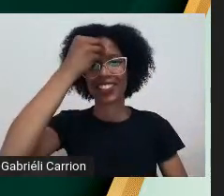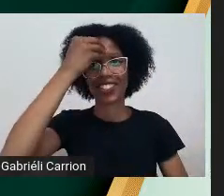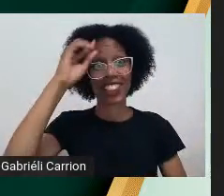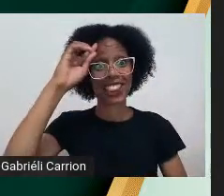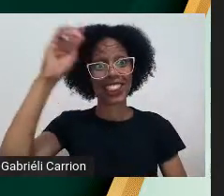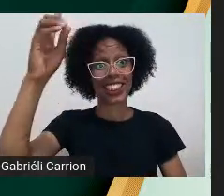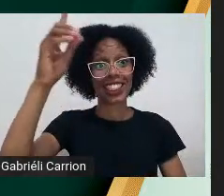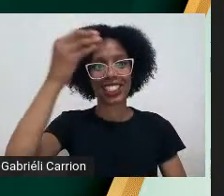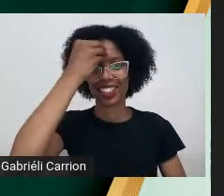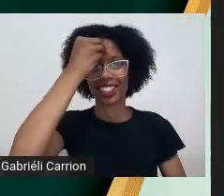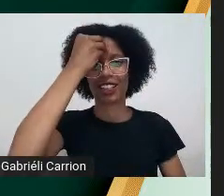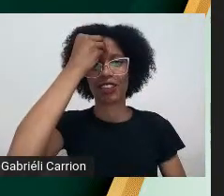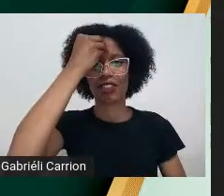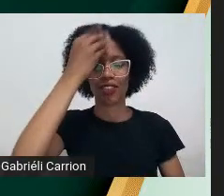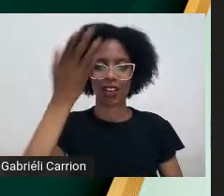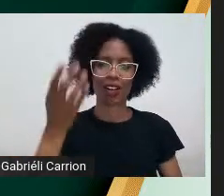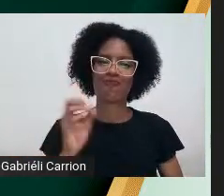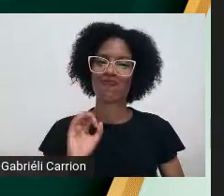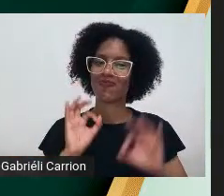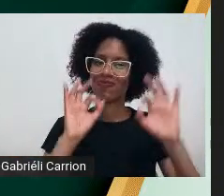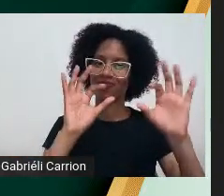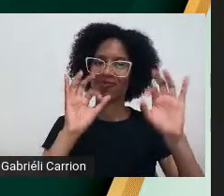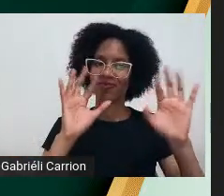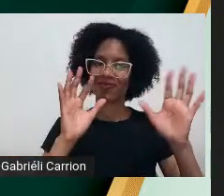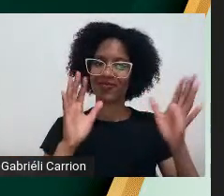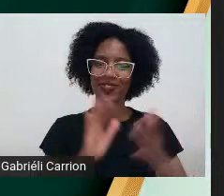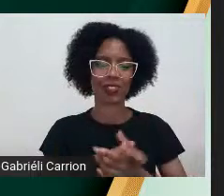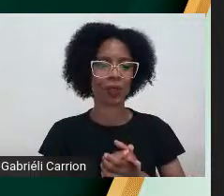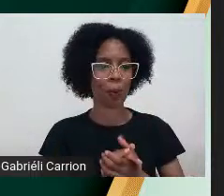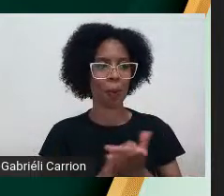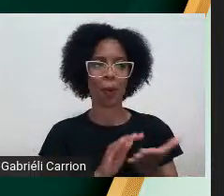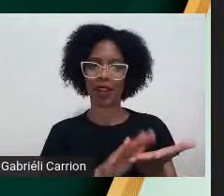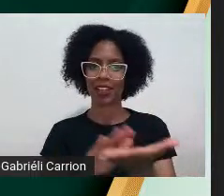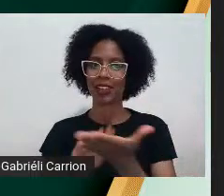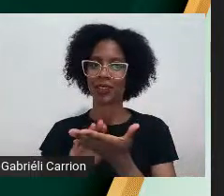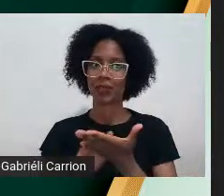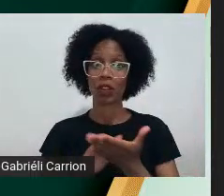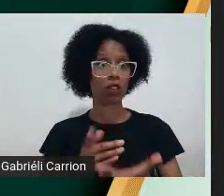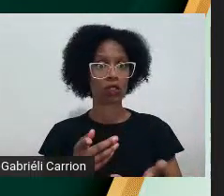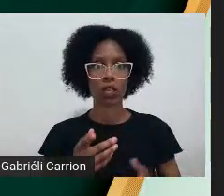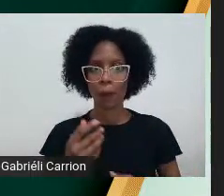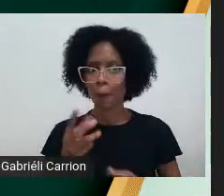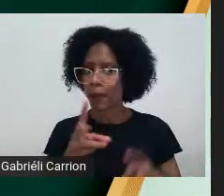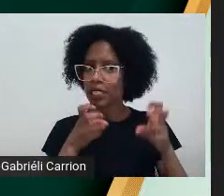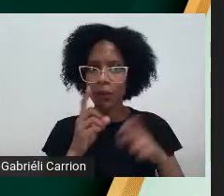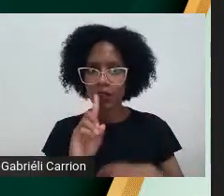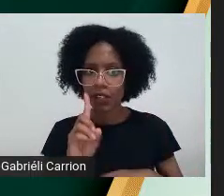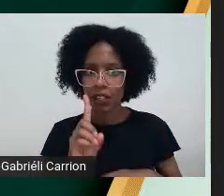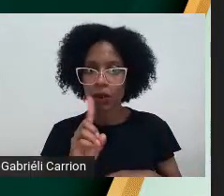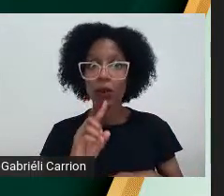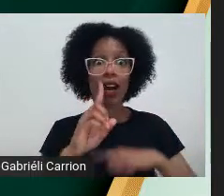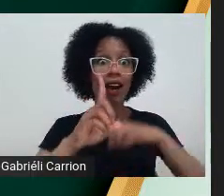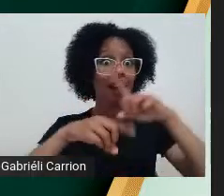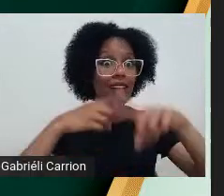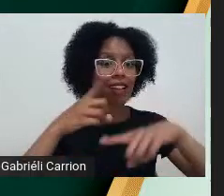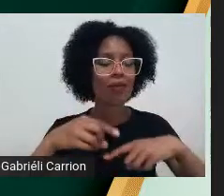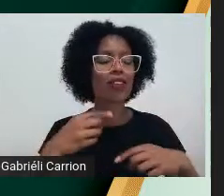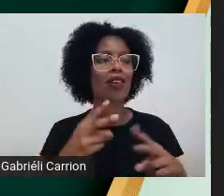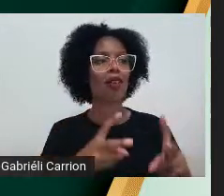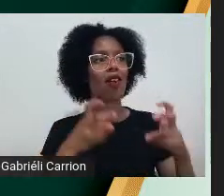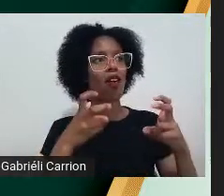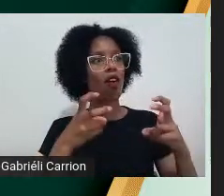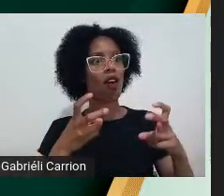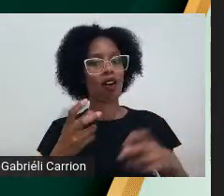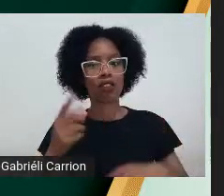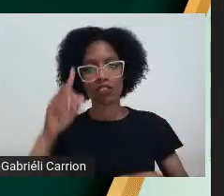esse reconhecimento, se hoje ele ainda não chegou a vocês, se vocês ainda não se deram conta disso, logo aí na frente vocês vão se dar conta da